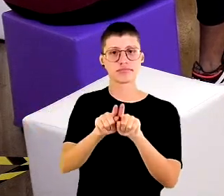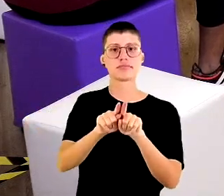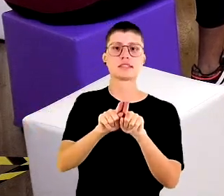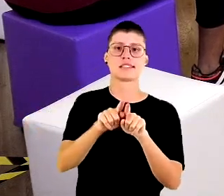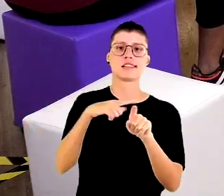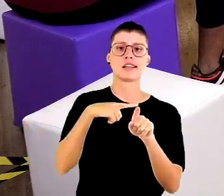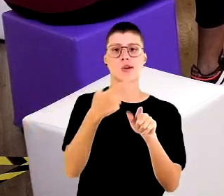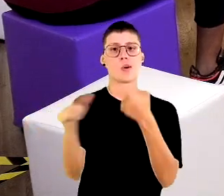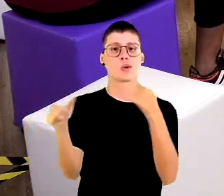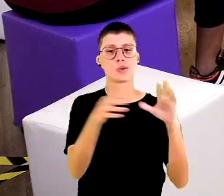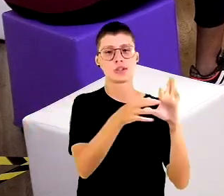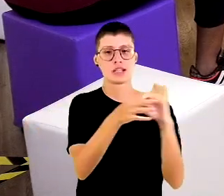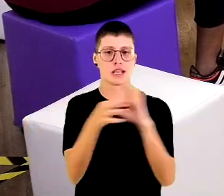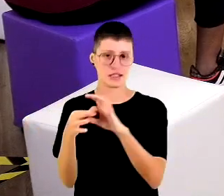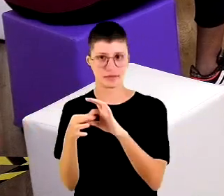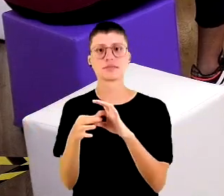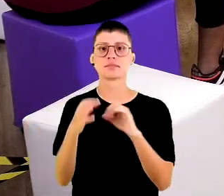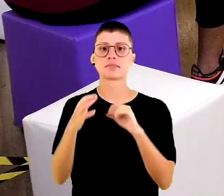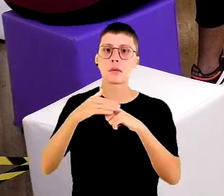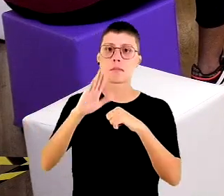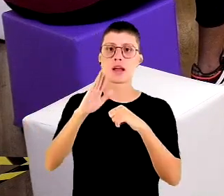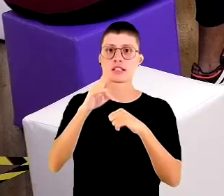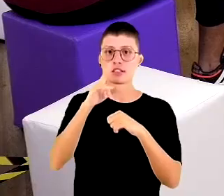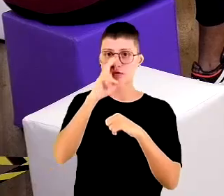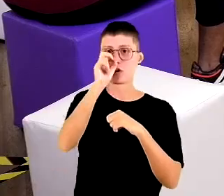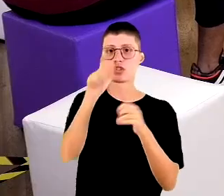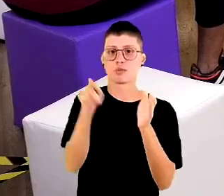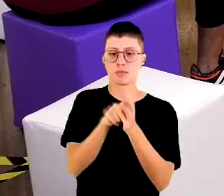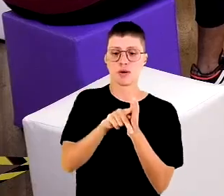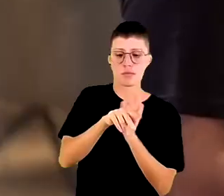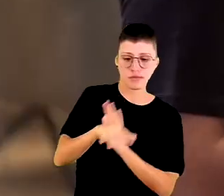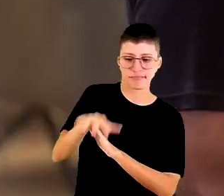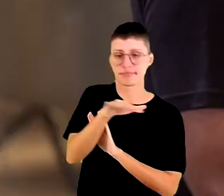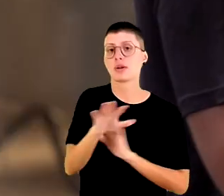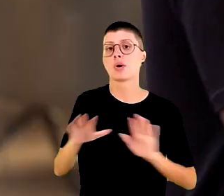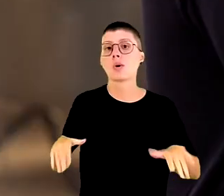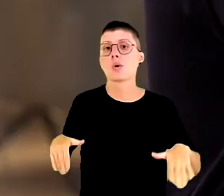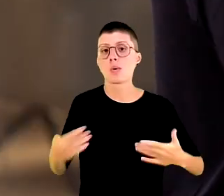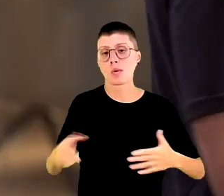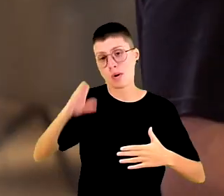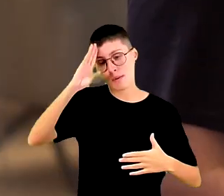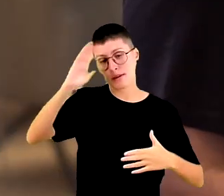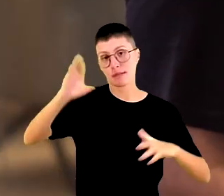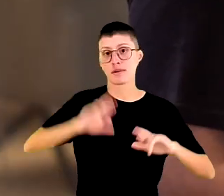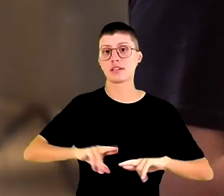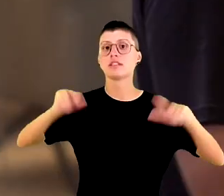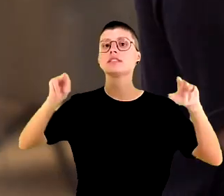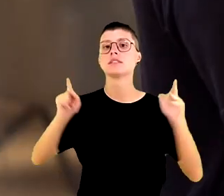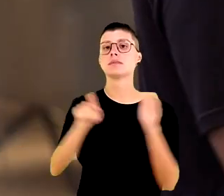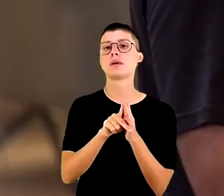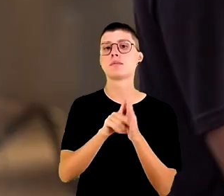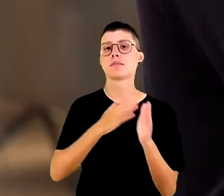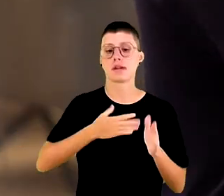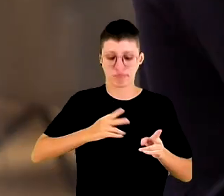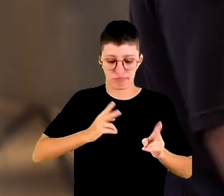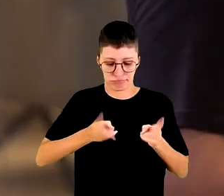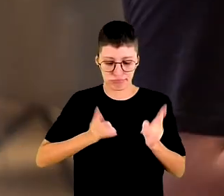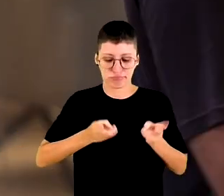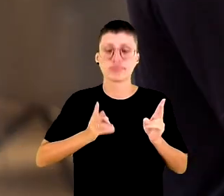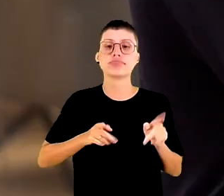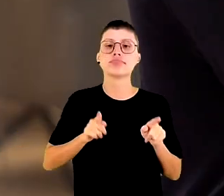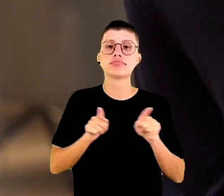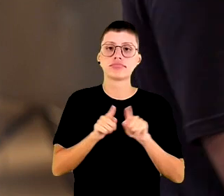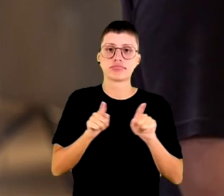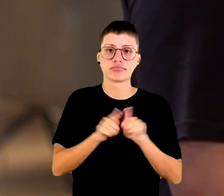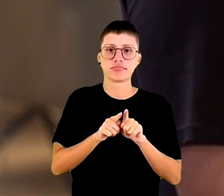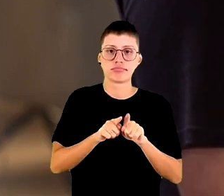o lado mais aquecido de todo esse mercado. Qual que é o principal diferencial da Thrive para se manter aí, né, com perante